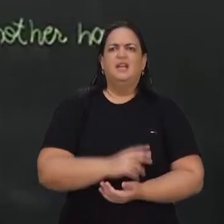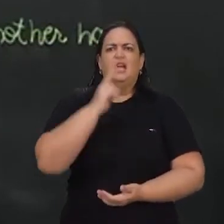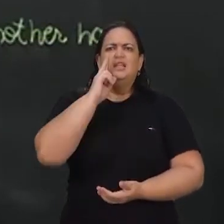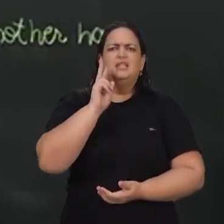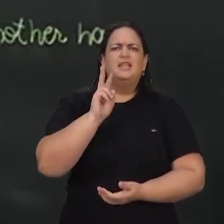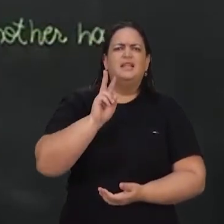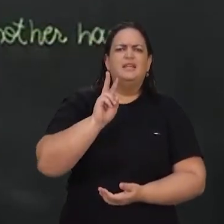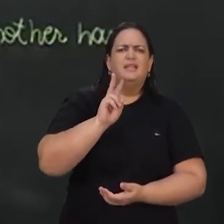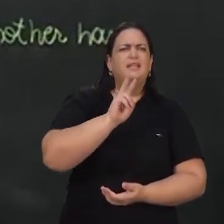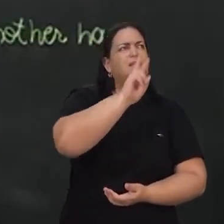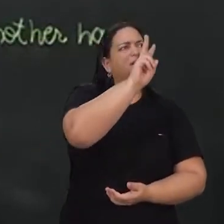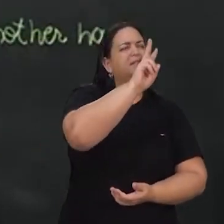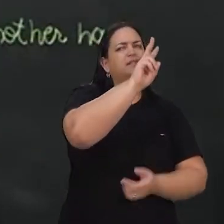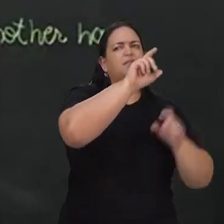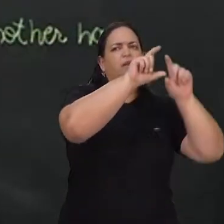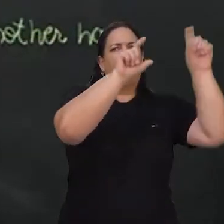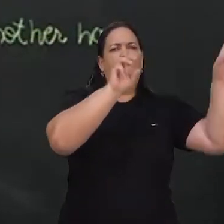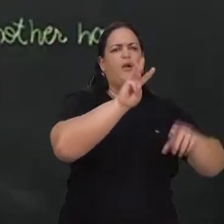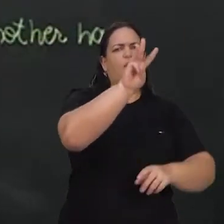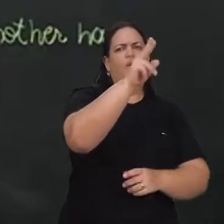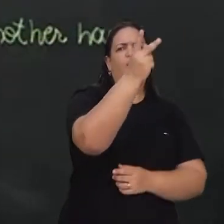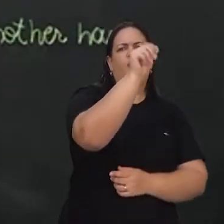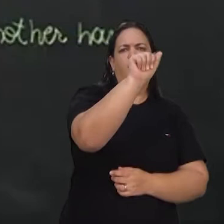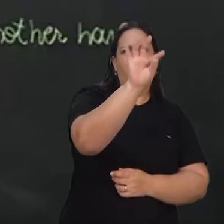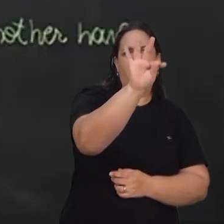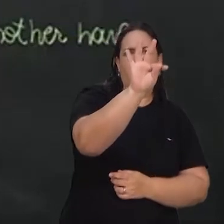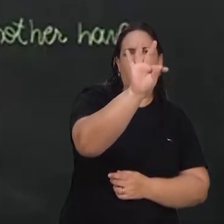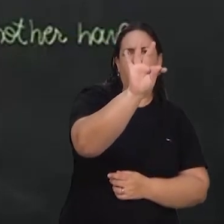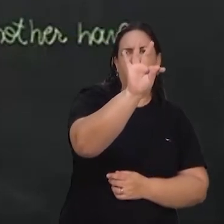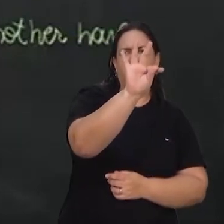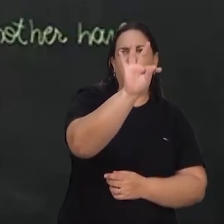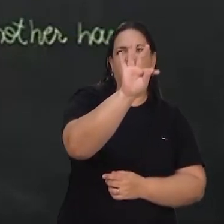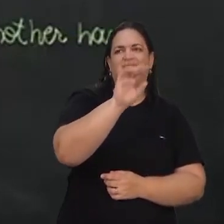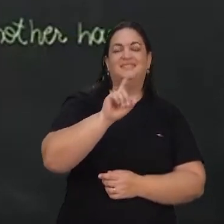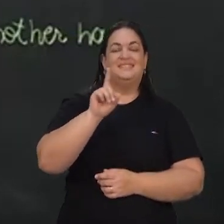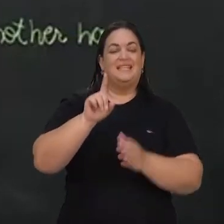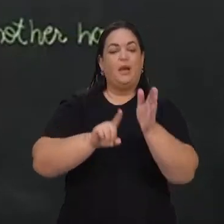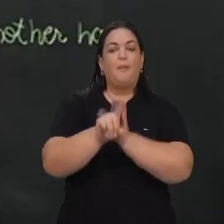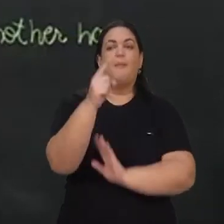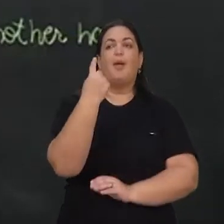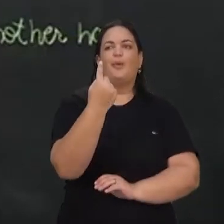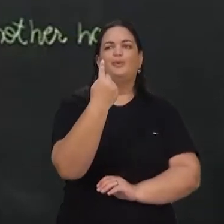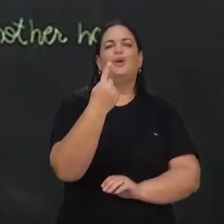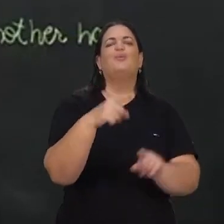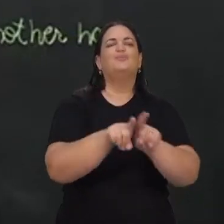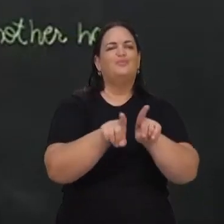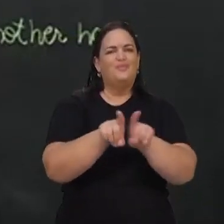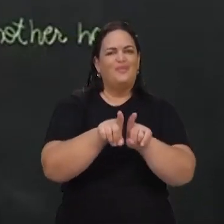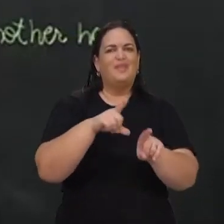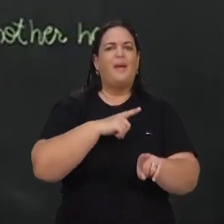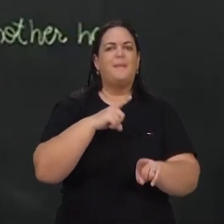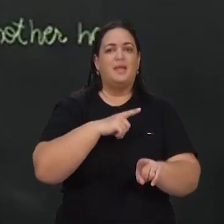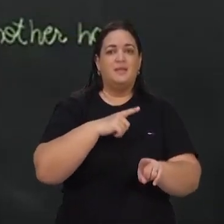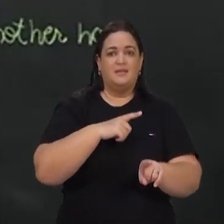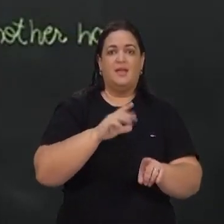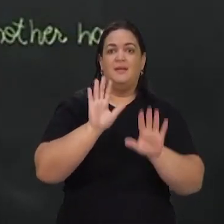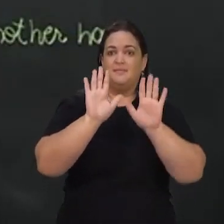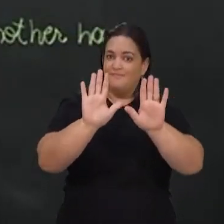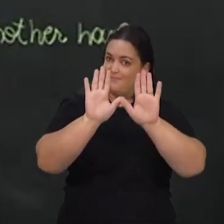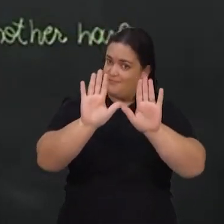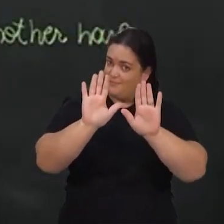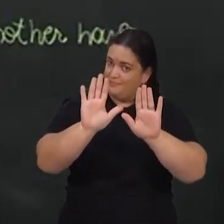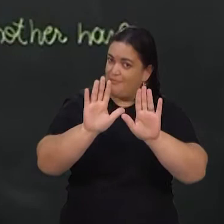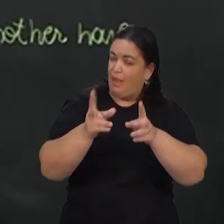trouxe uma mais geral. What? O que? Aqui, ó, eu já começo a puxar mais um pouquinho, a ampliar